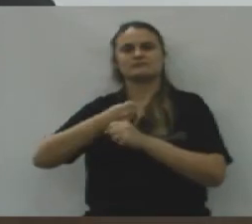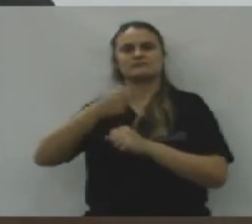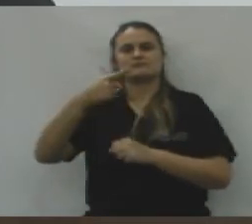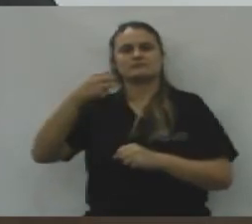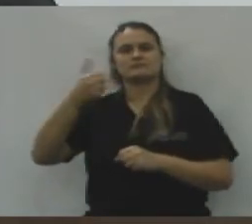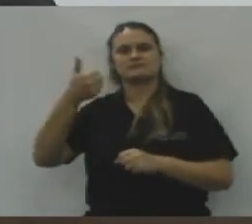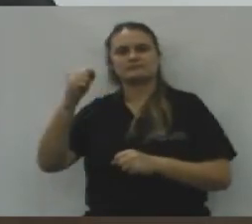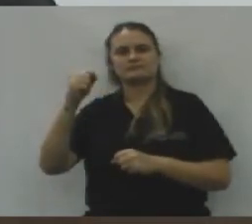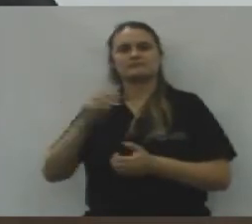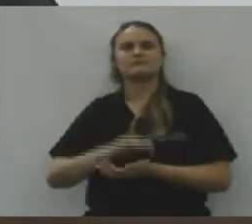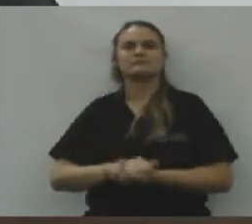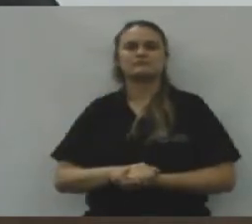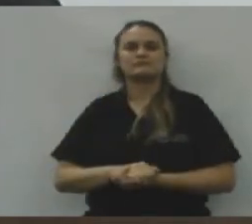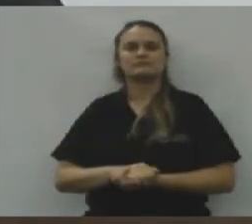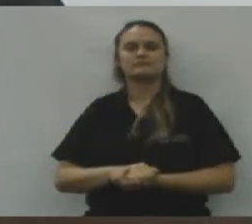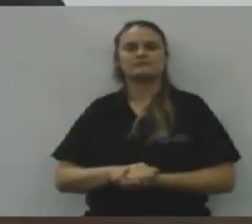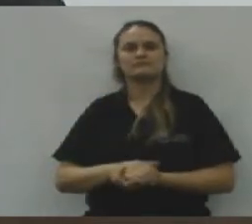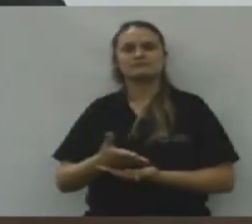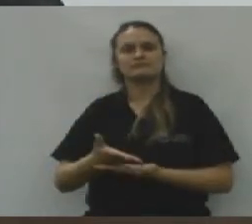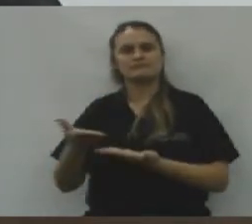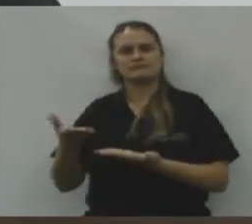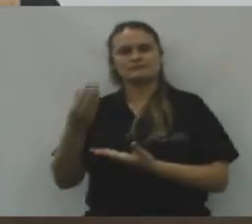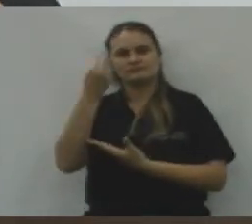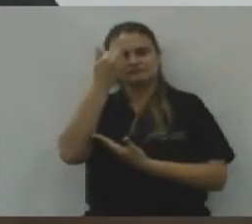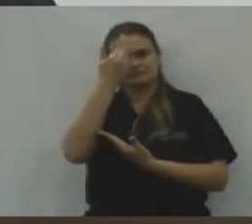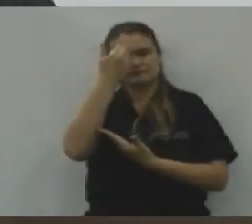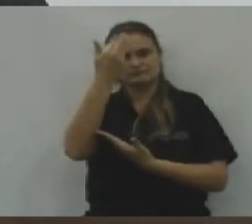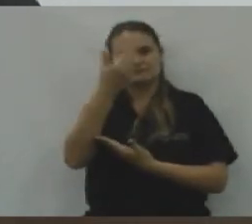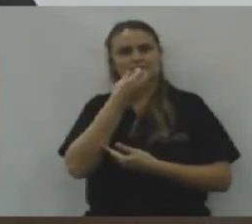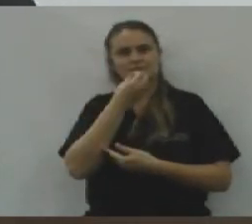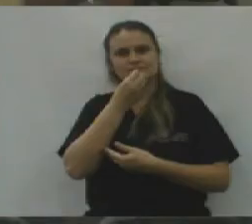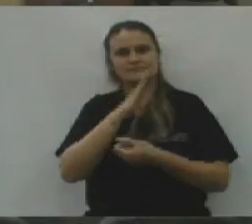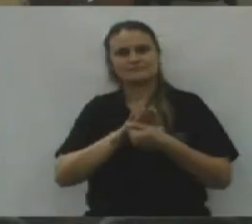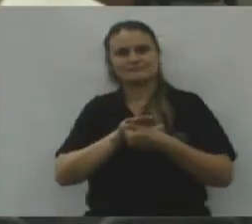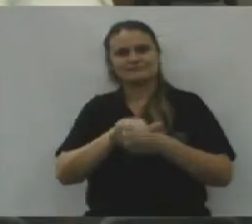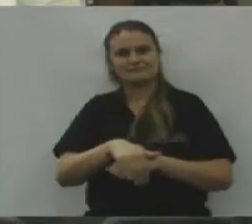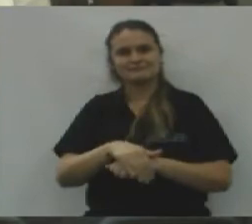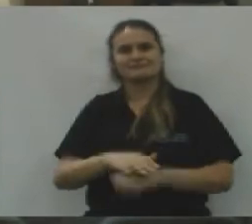março de 2018, em horário regimental. A todos, muito obrigado e uma boa noite.